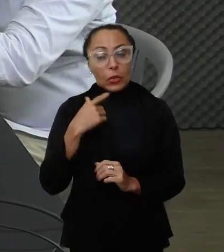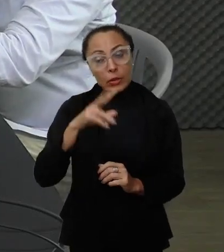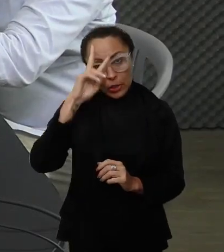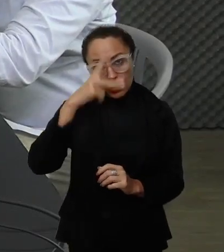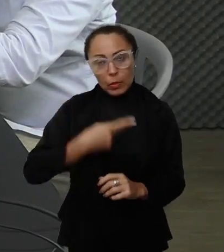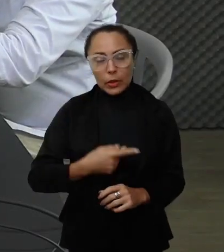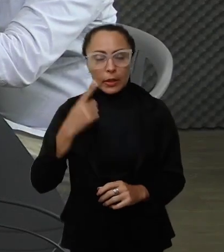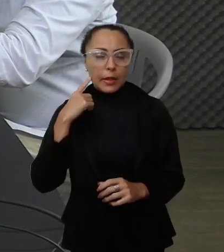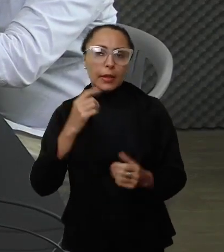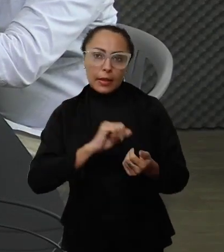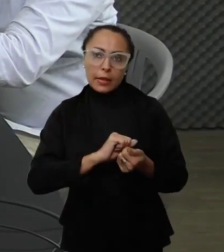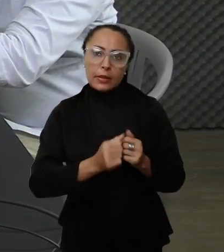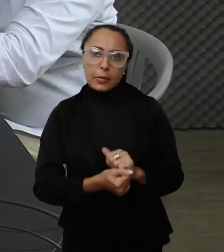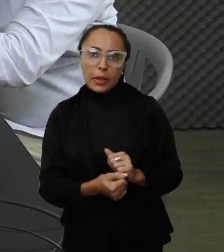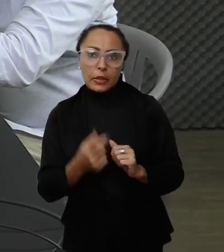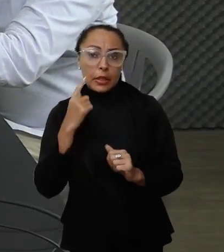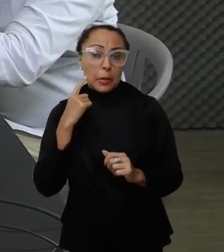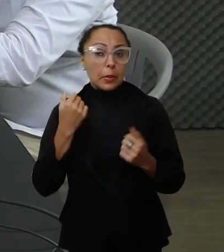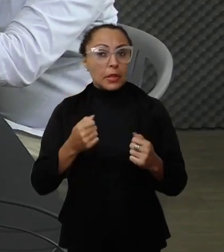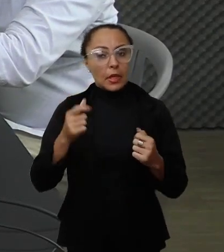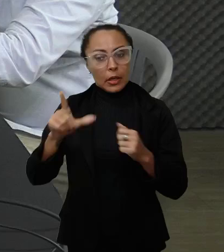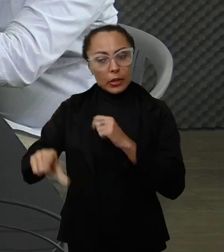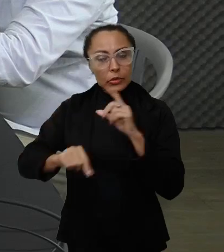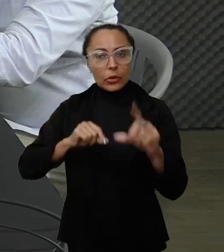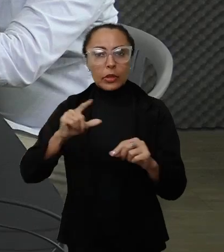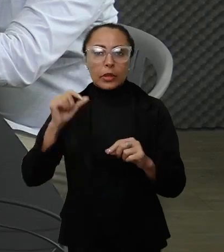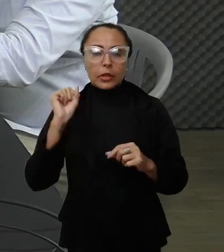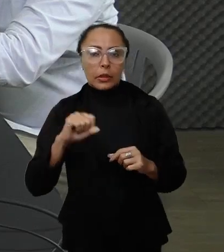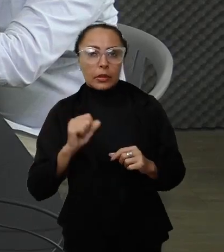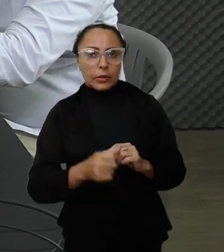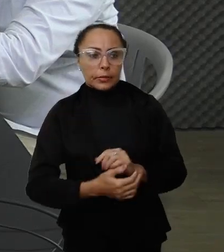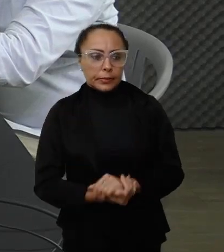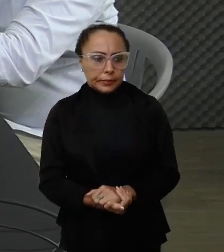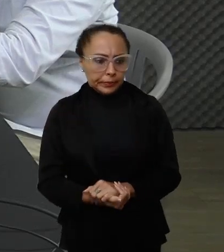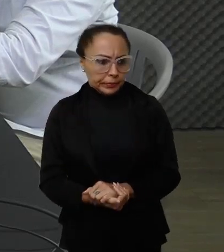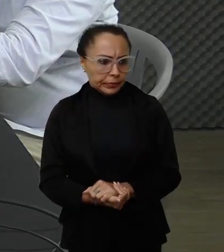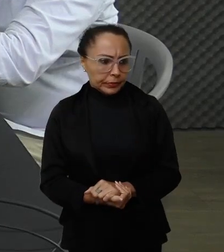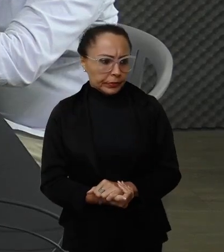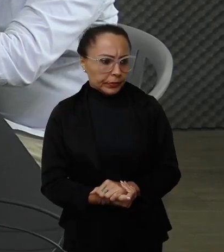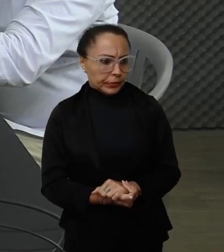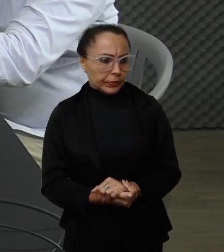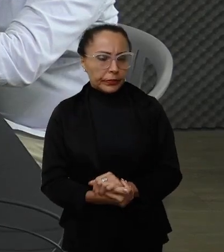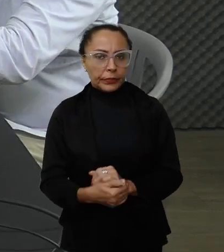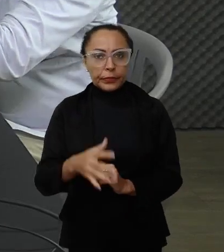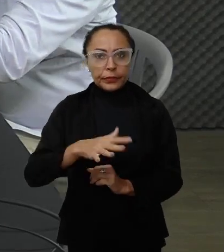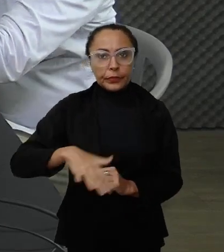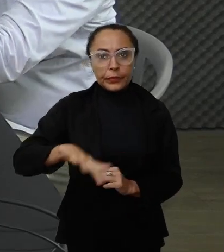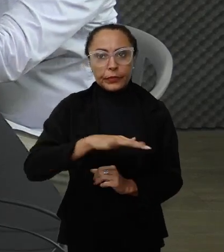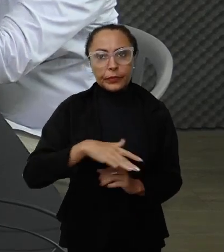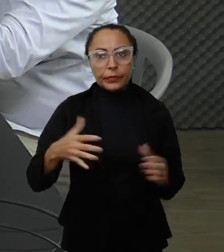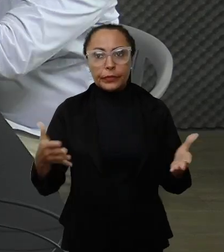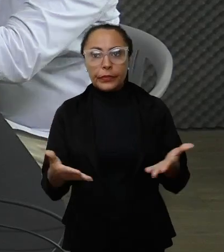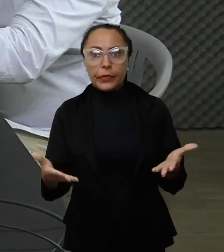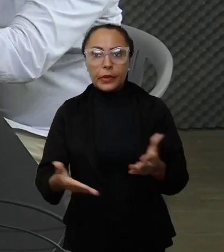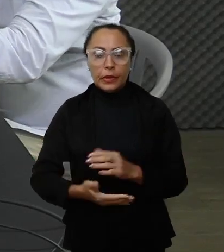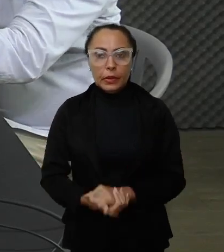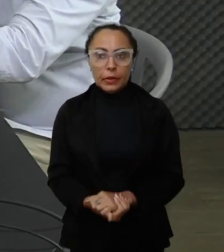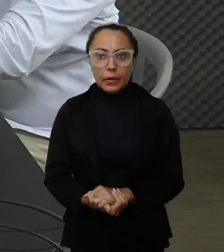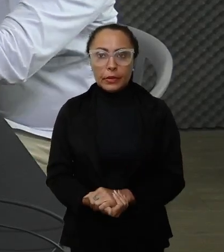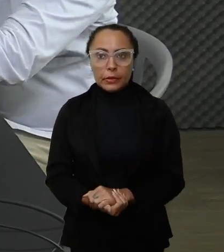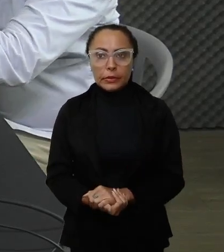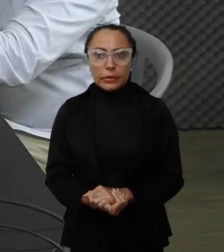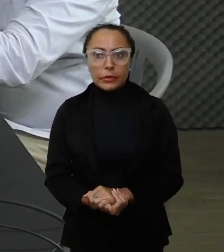adaptável, né? Agora a gente tem que escolher. Eu tô verdade. nessa questão agora, assim. A gente escolhe se adaptar ou